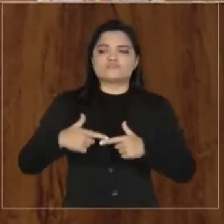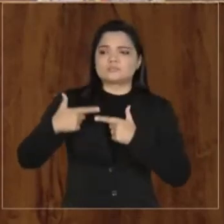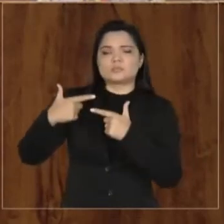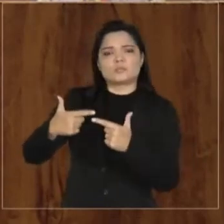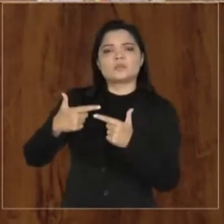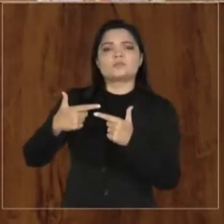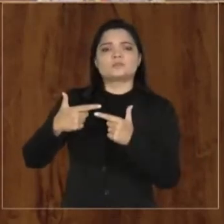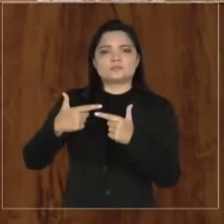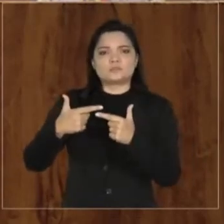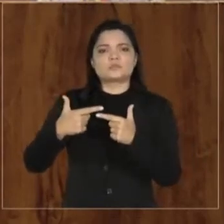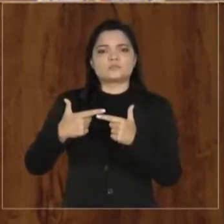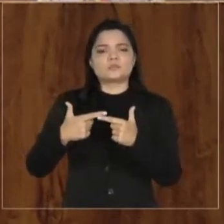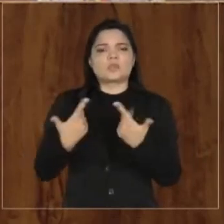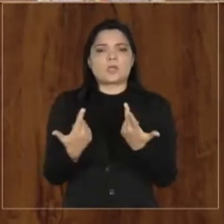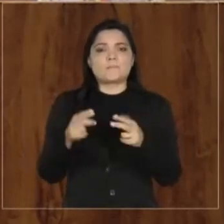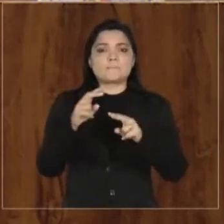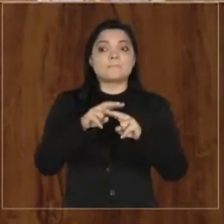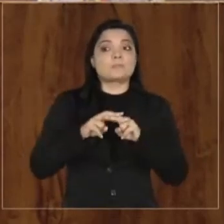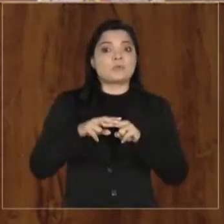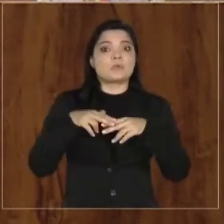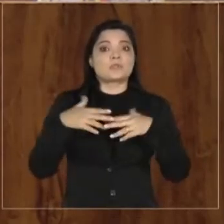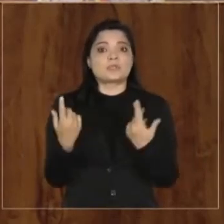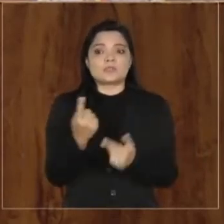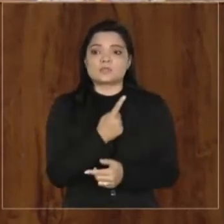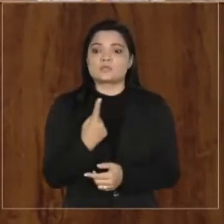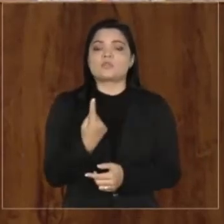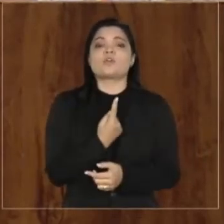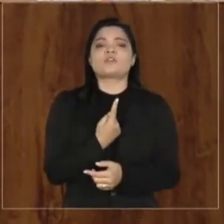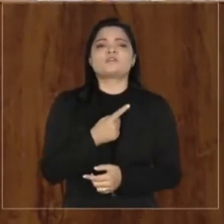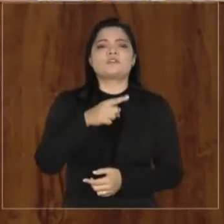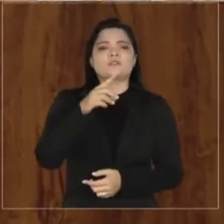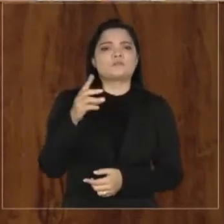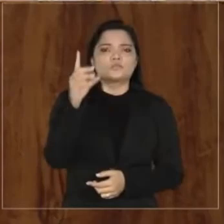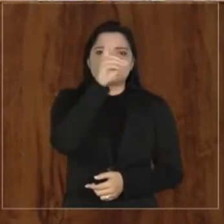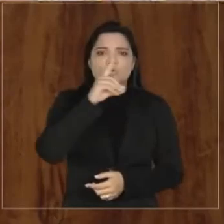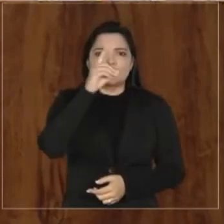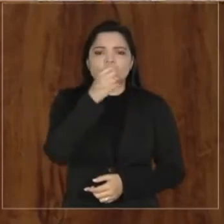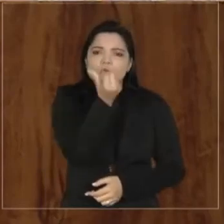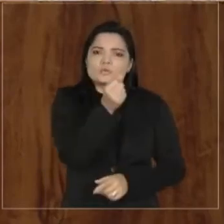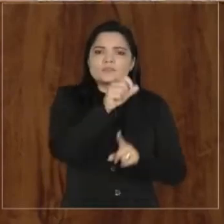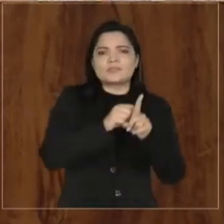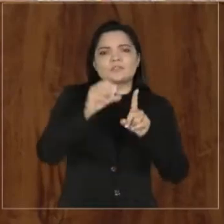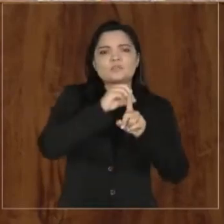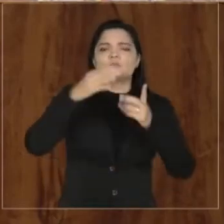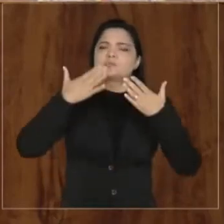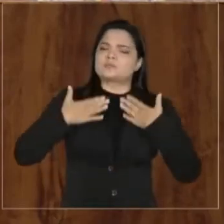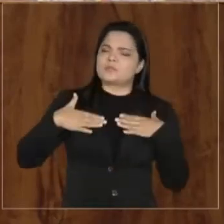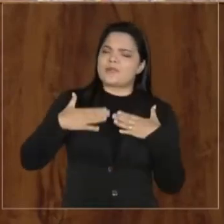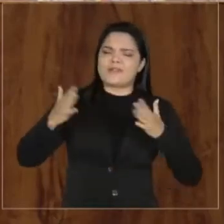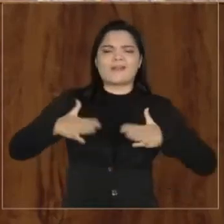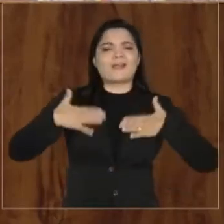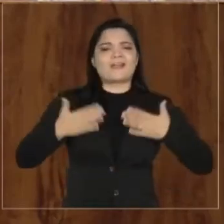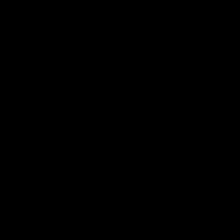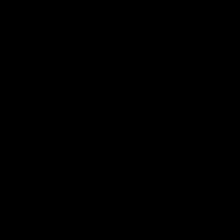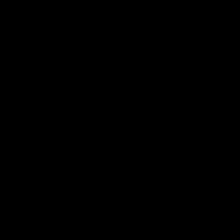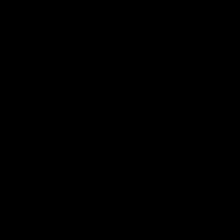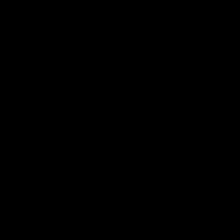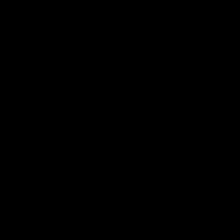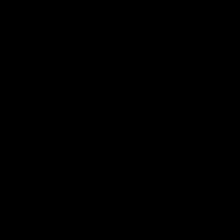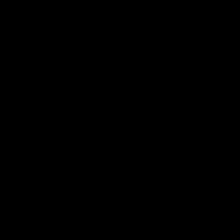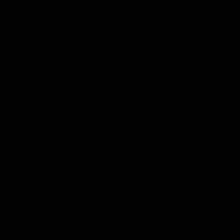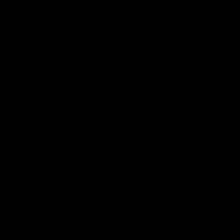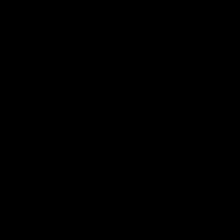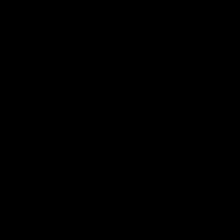efeito, exatamente para que nós tivéssemos esse domingo, 6 de outubro, com muita tranquilidade e alegria para os brasileiros.